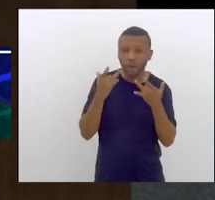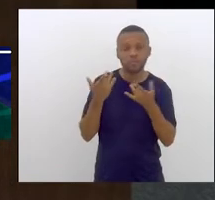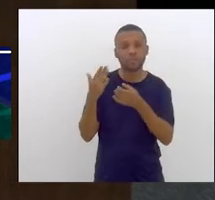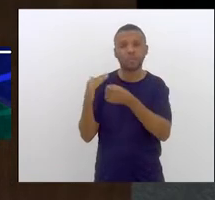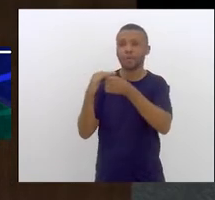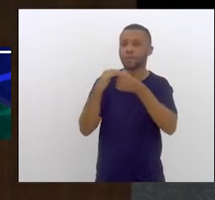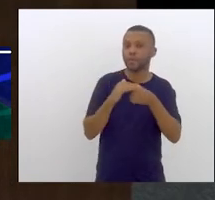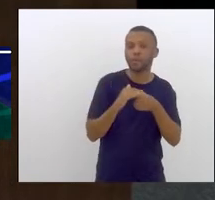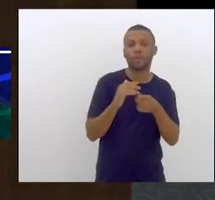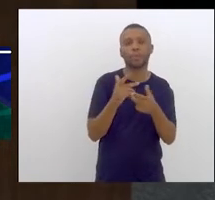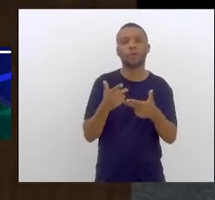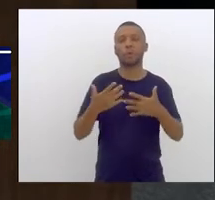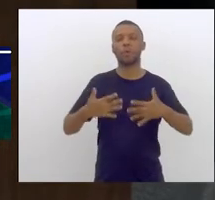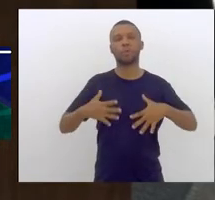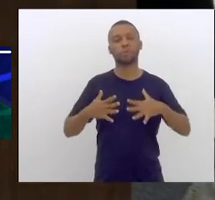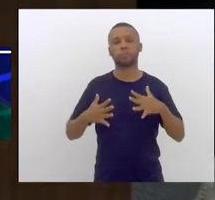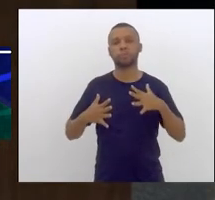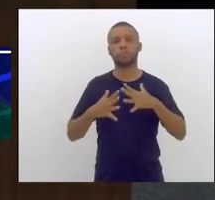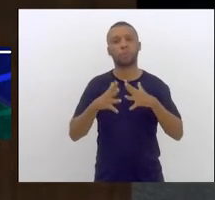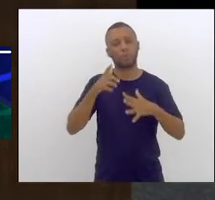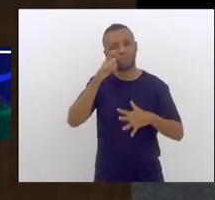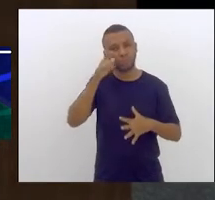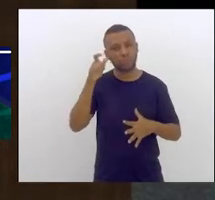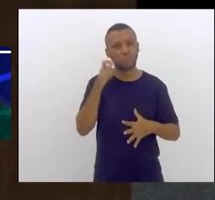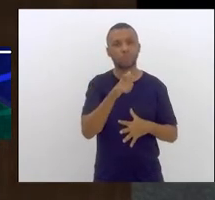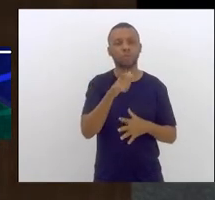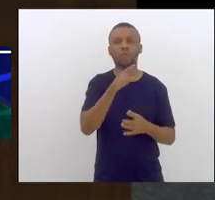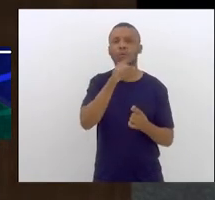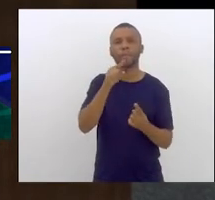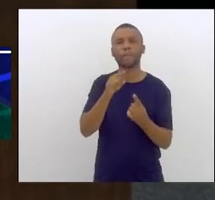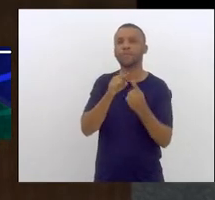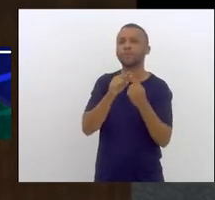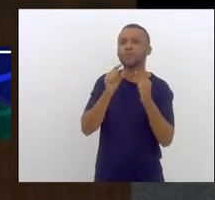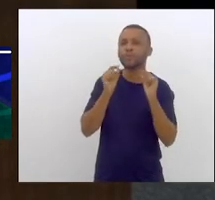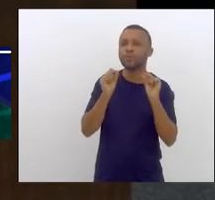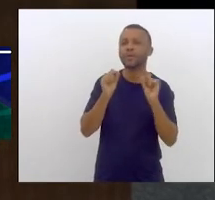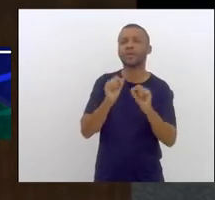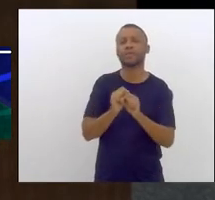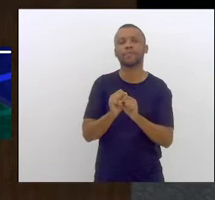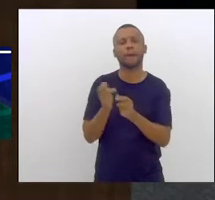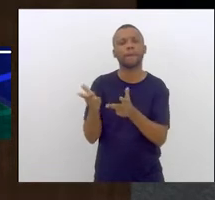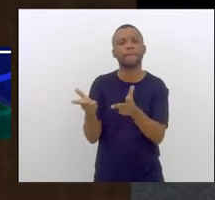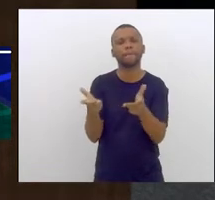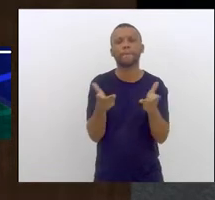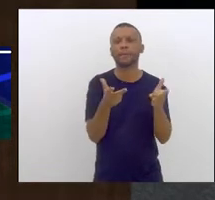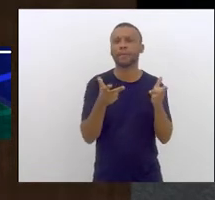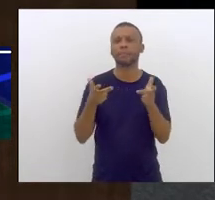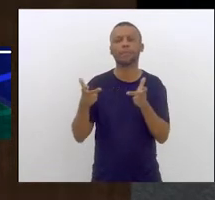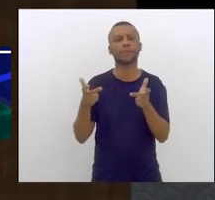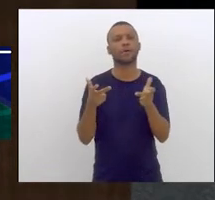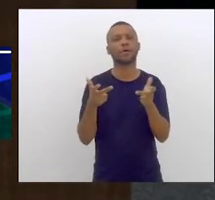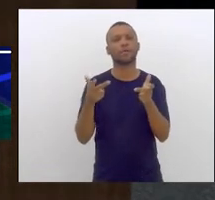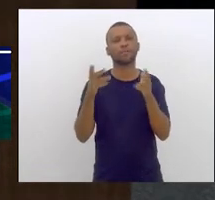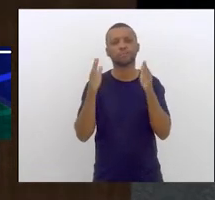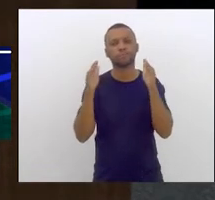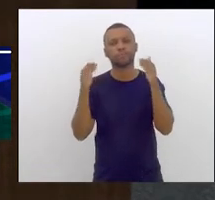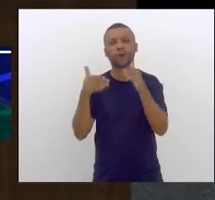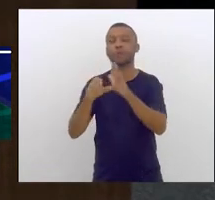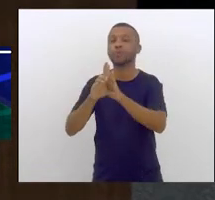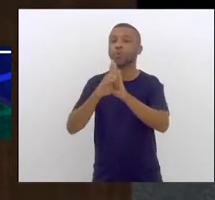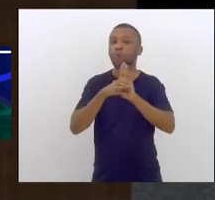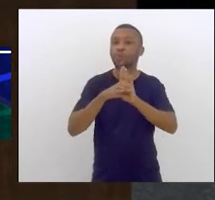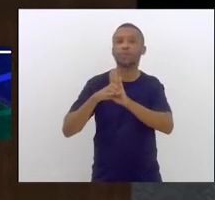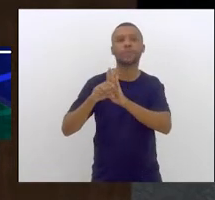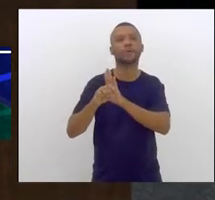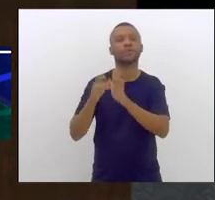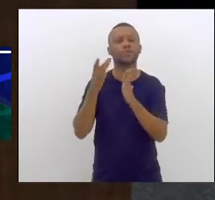é algo muito, muito interessante, que visa uma percepção da concepção mesmo